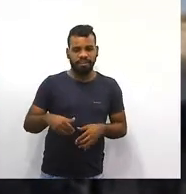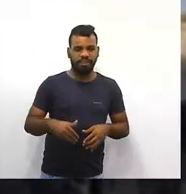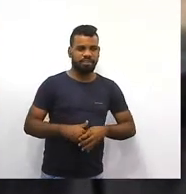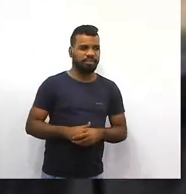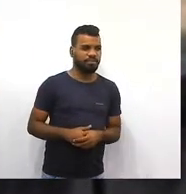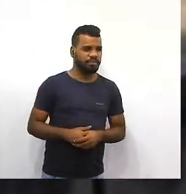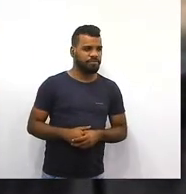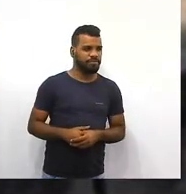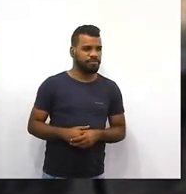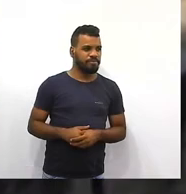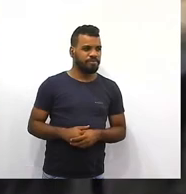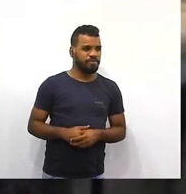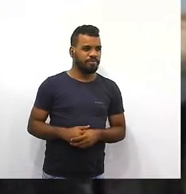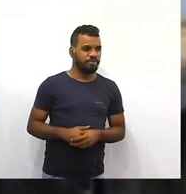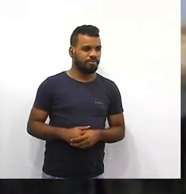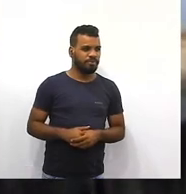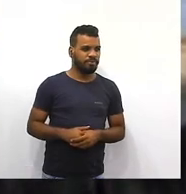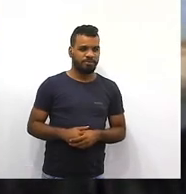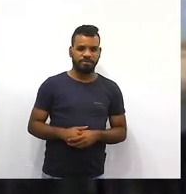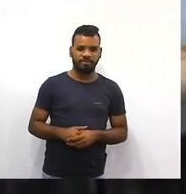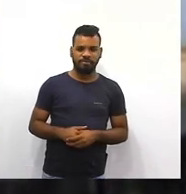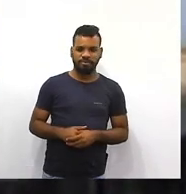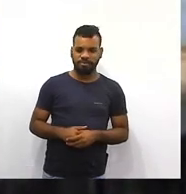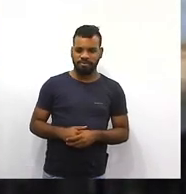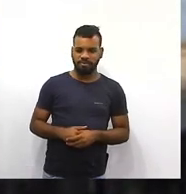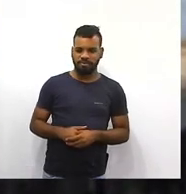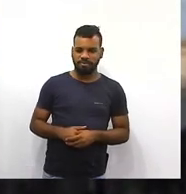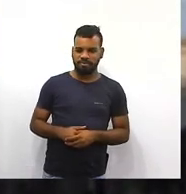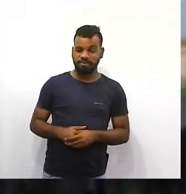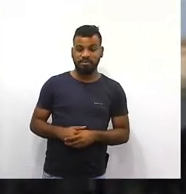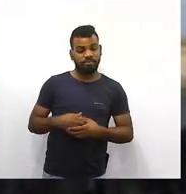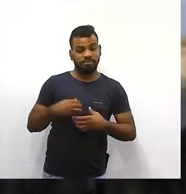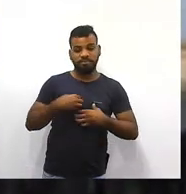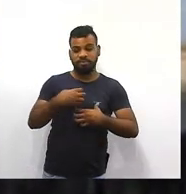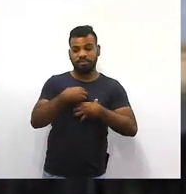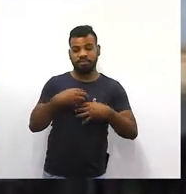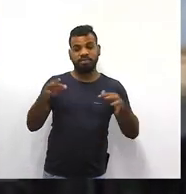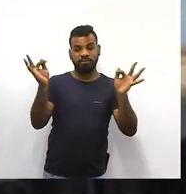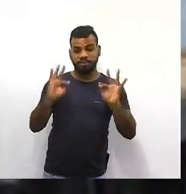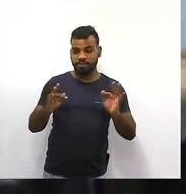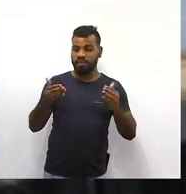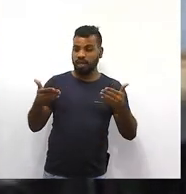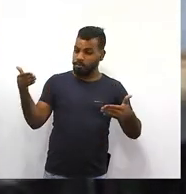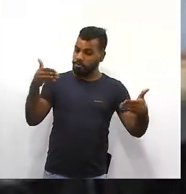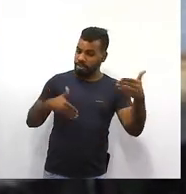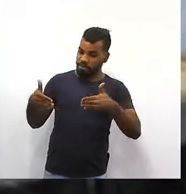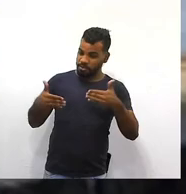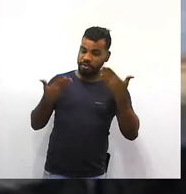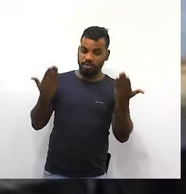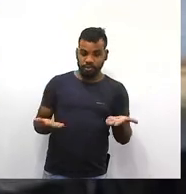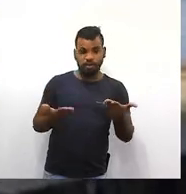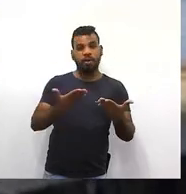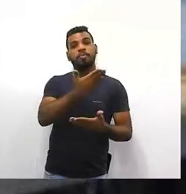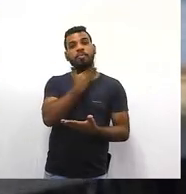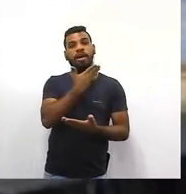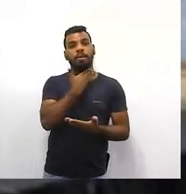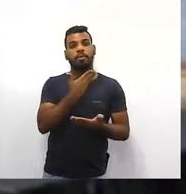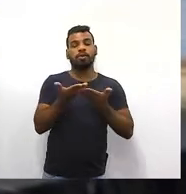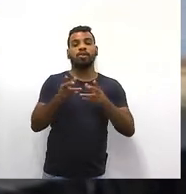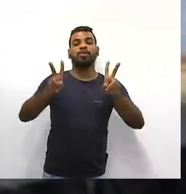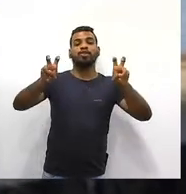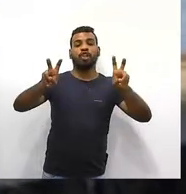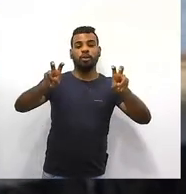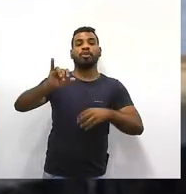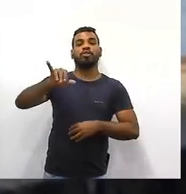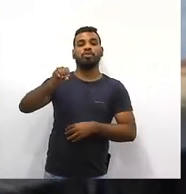Ah, eu tô muito feliz, tô radiante em poder participar né, e debater esse papo sobre João